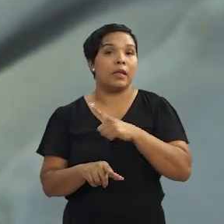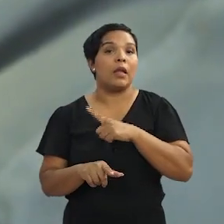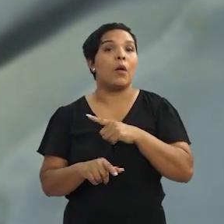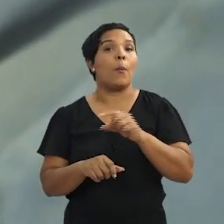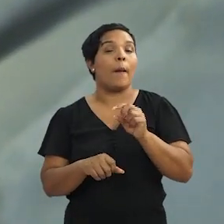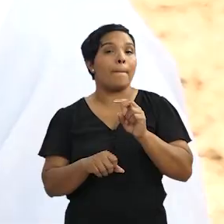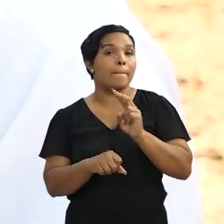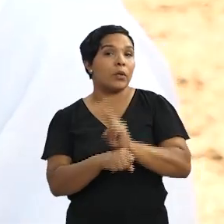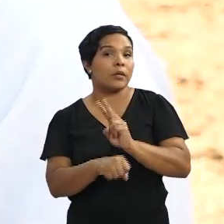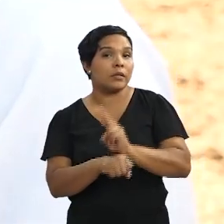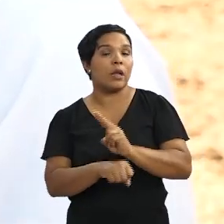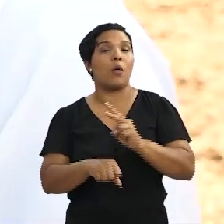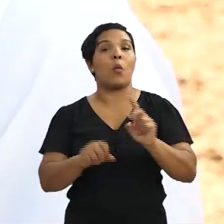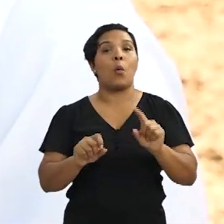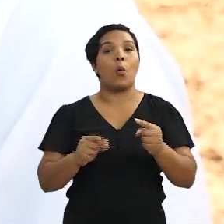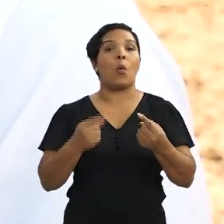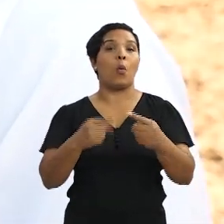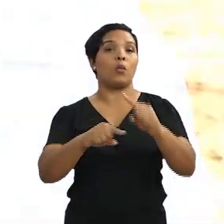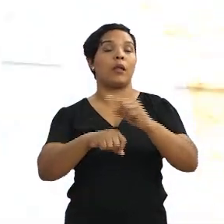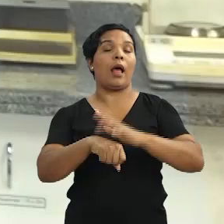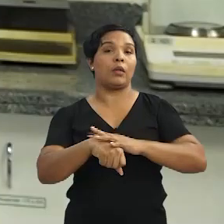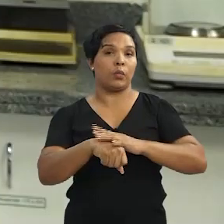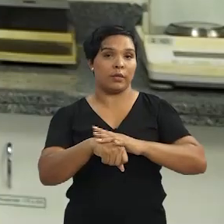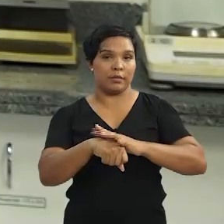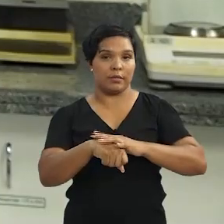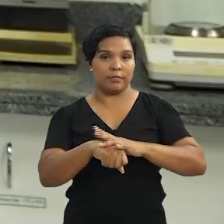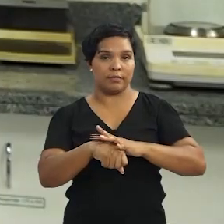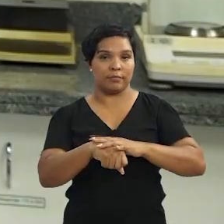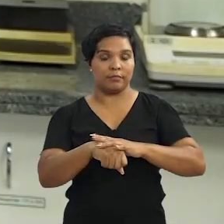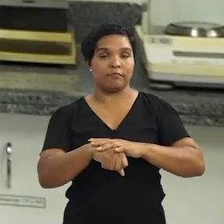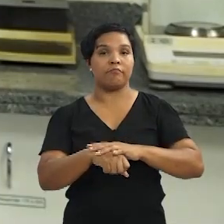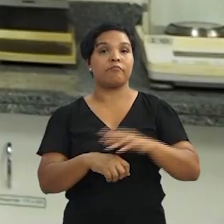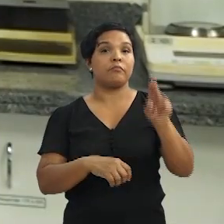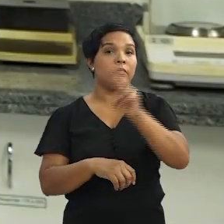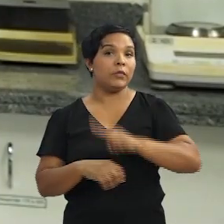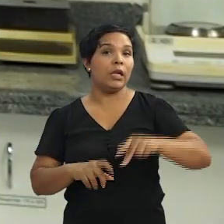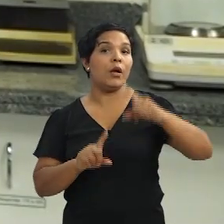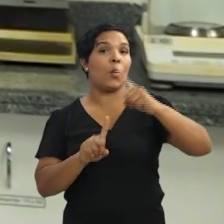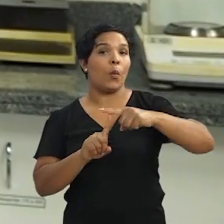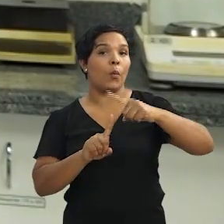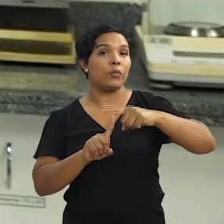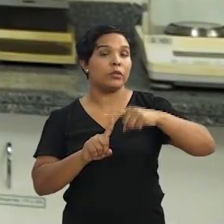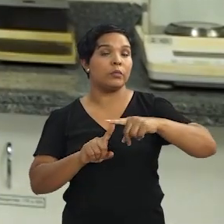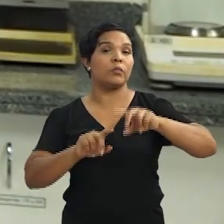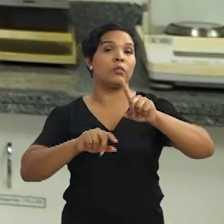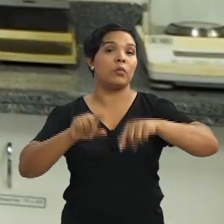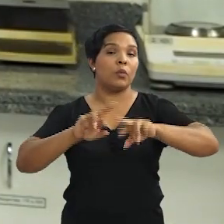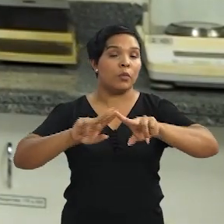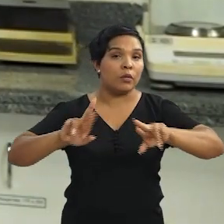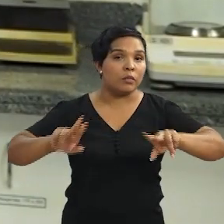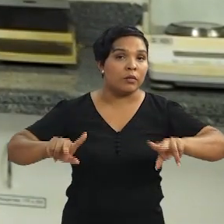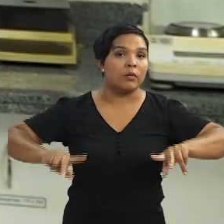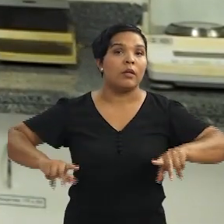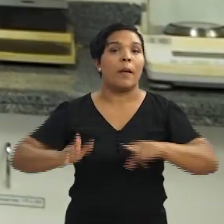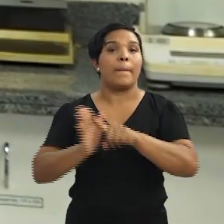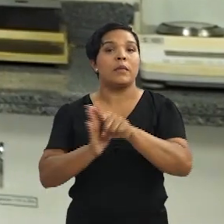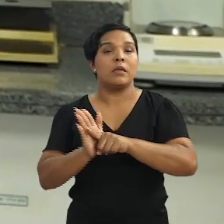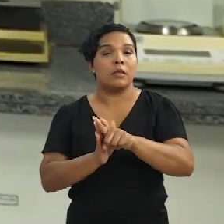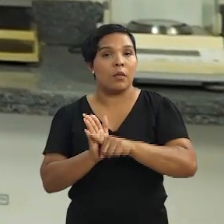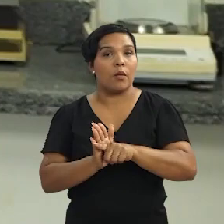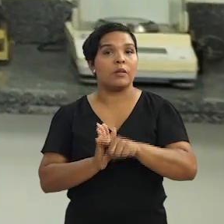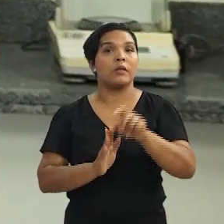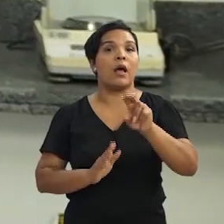promove, consequentemente, uma prevenção dessa doença. Além de usar os extratos pirolenhosos em caprinos e bovinos,